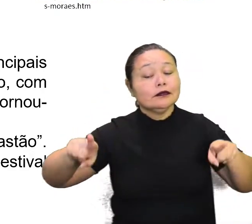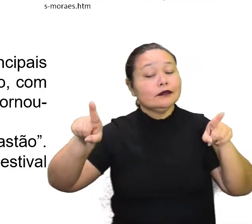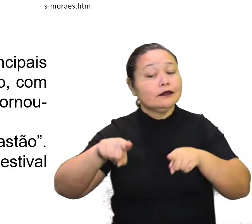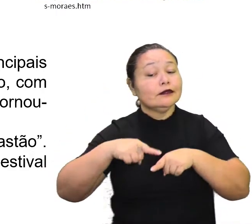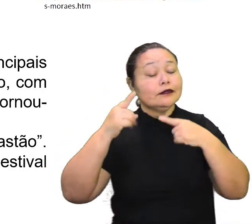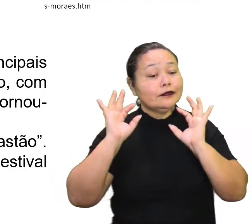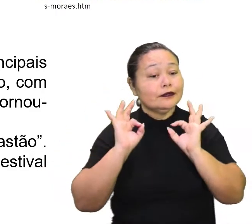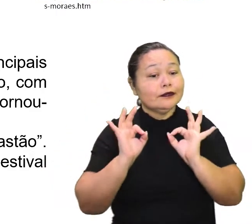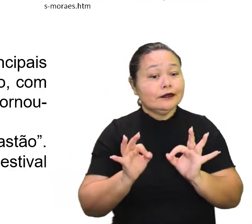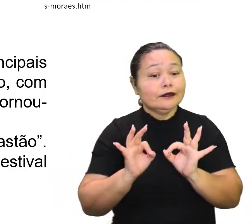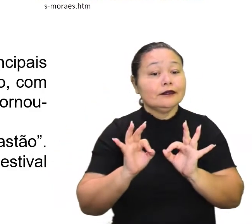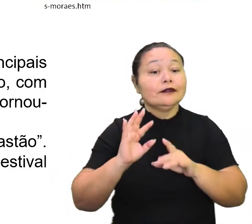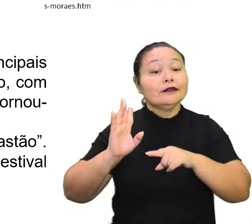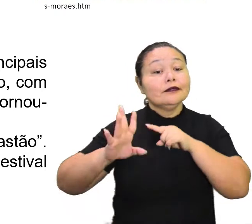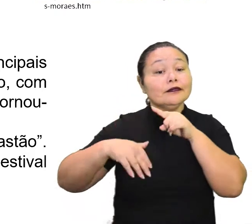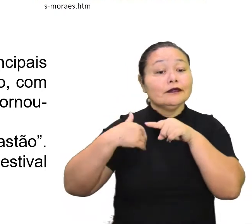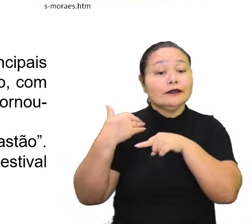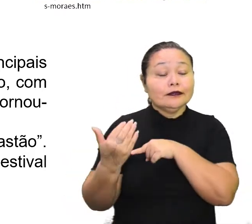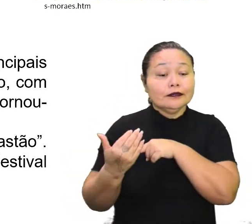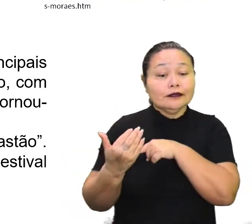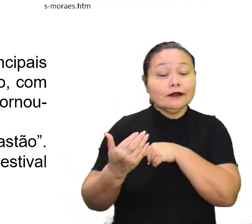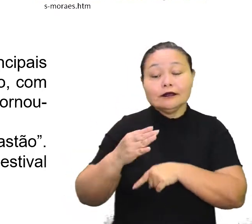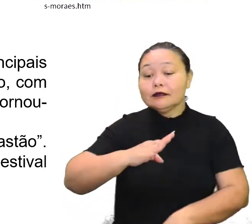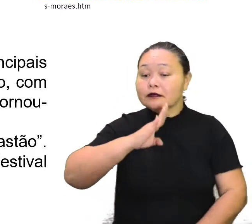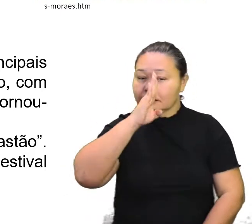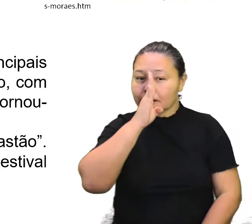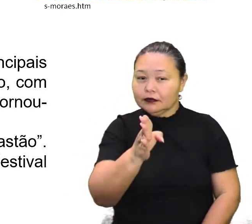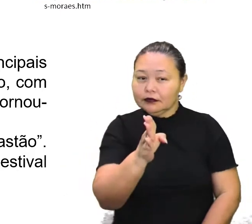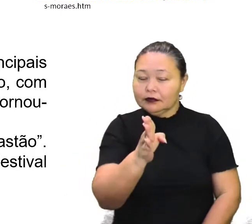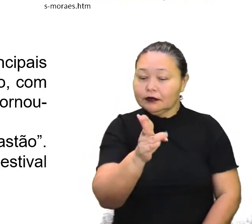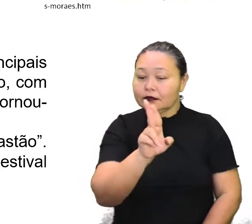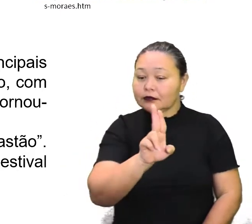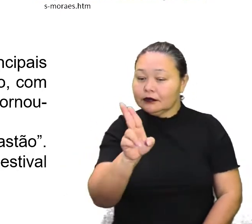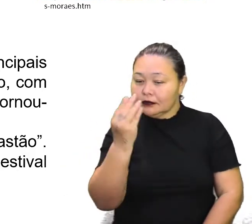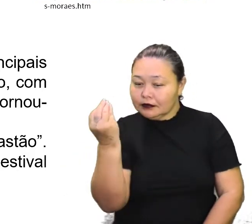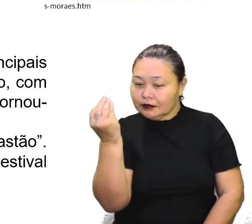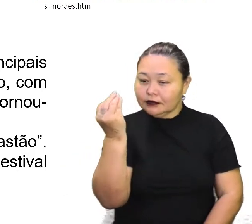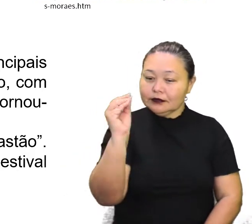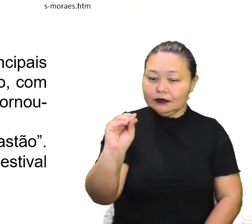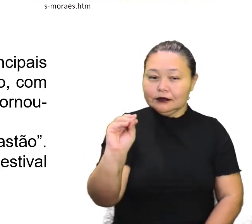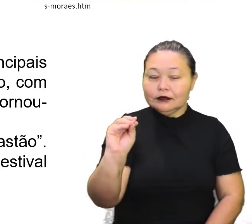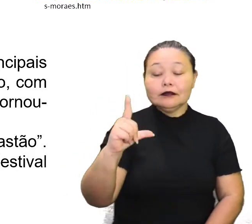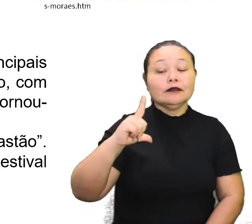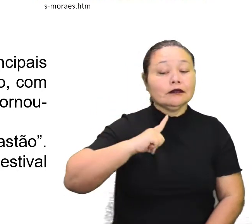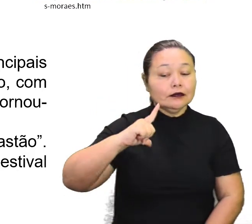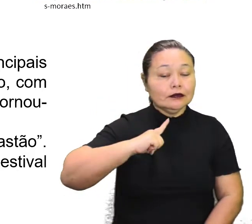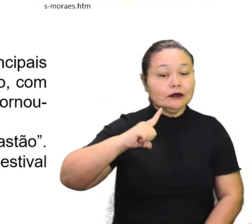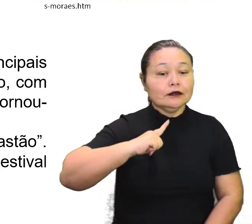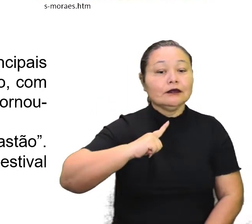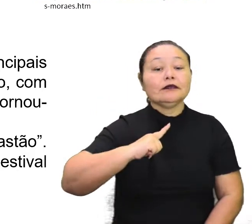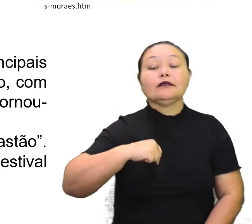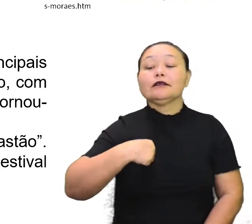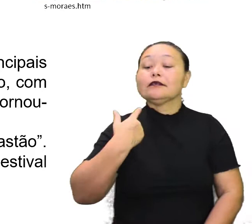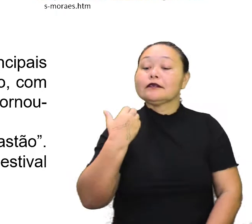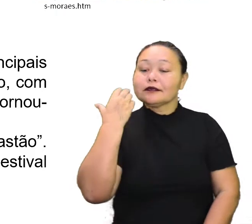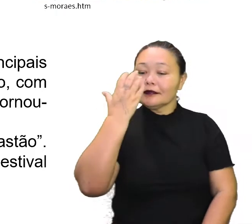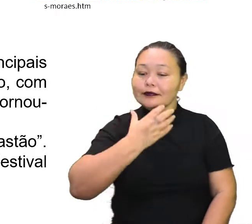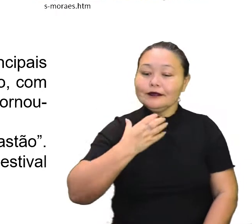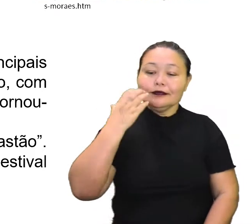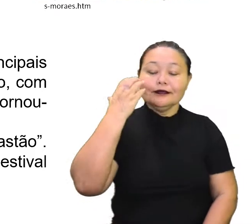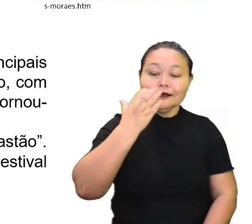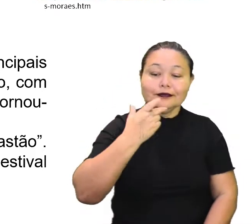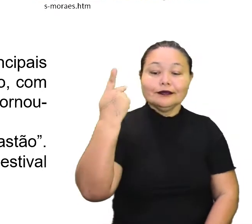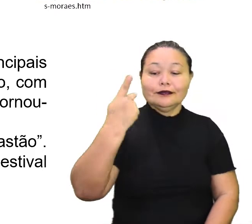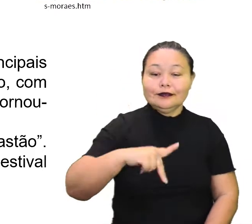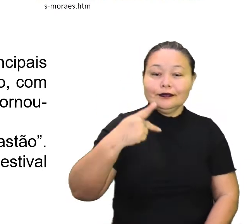musicais, certo? E aí nós vamos ter principalmente esse nome Vinícius de Moraes presente na música popular